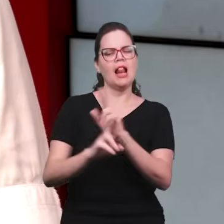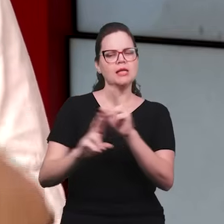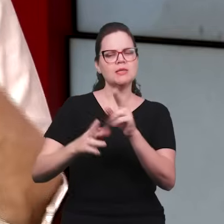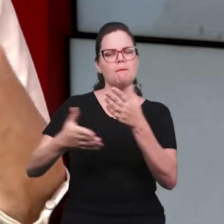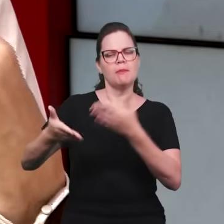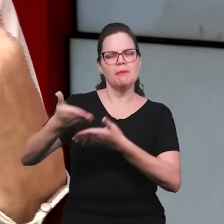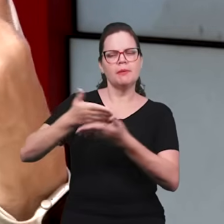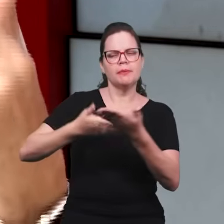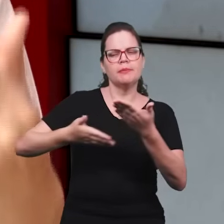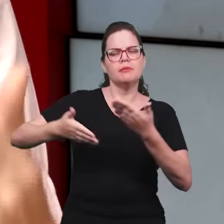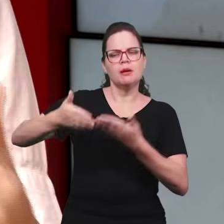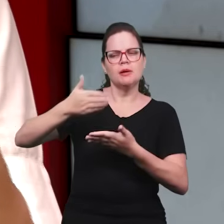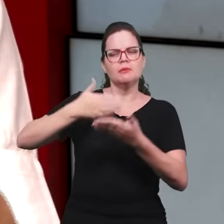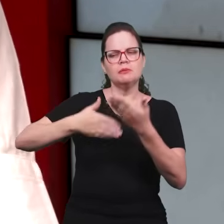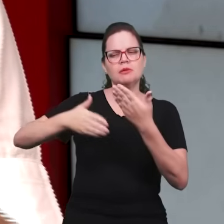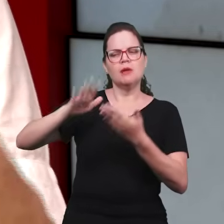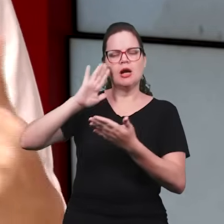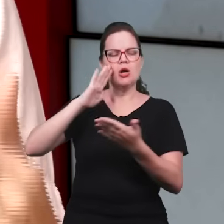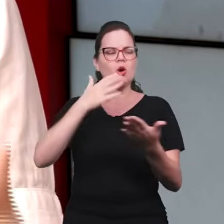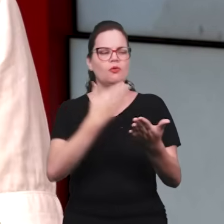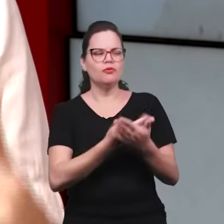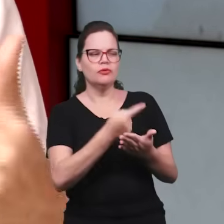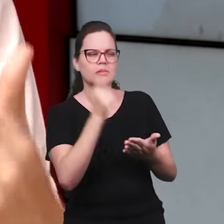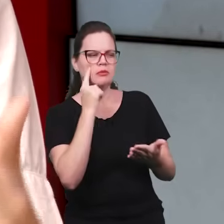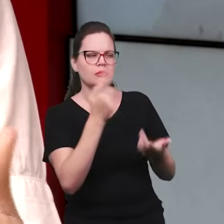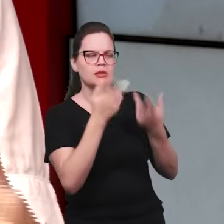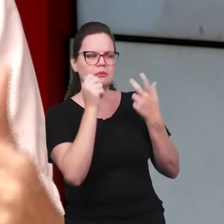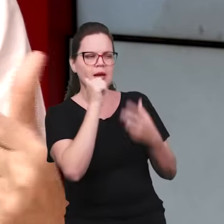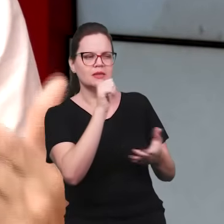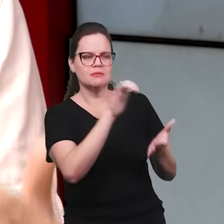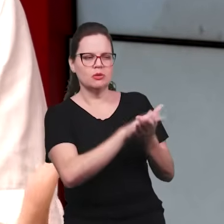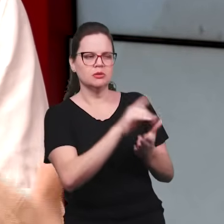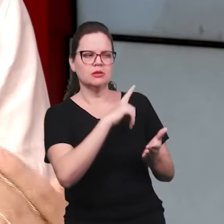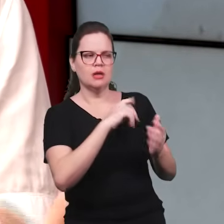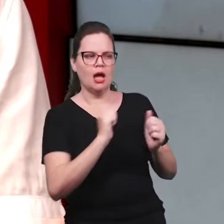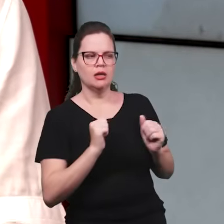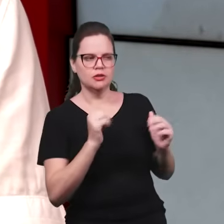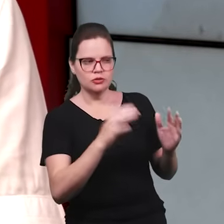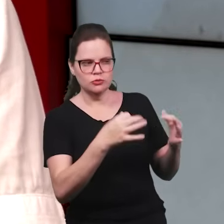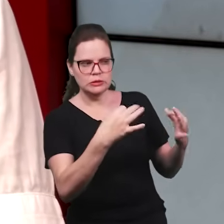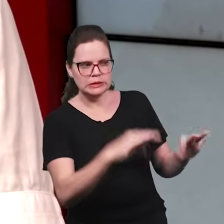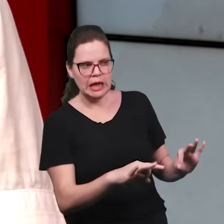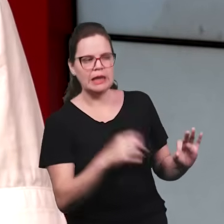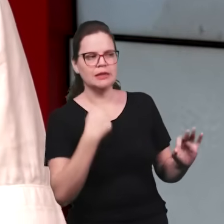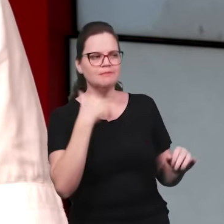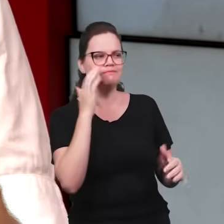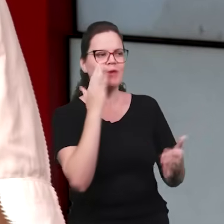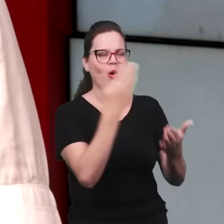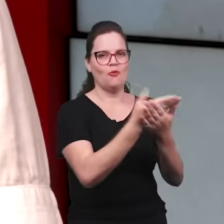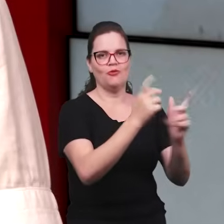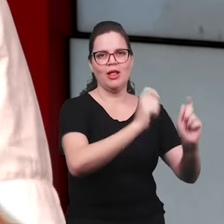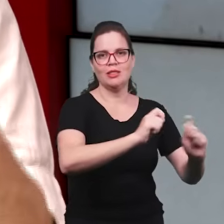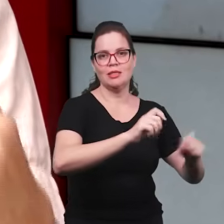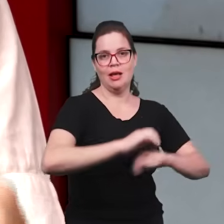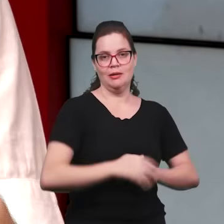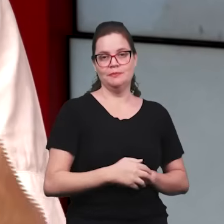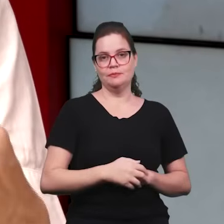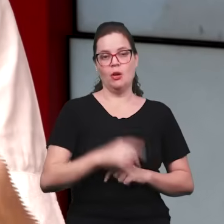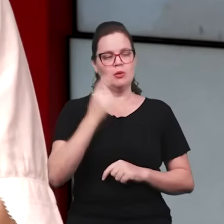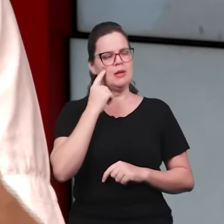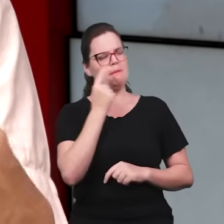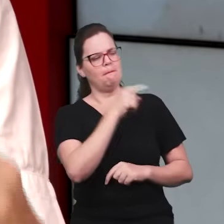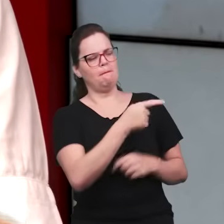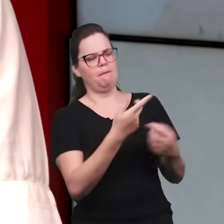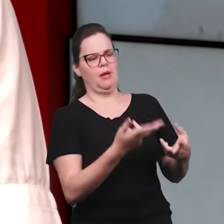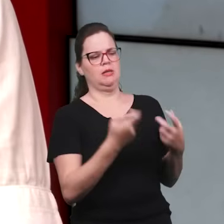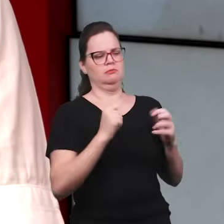relações de confiança do marido quando percebe que a esposa tem ações ponderadas, quando ele percebe